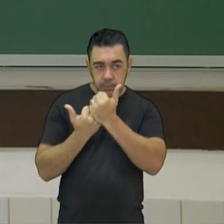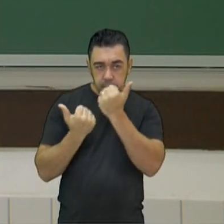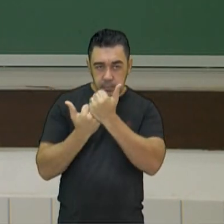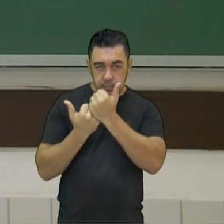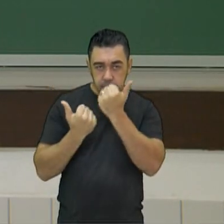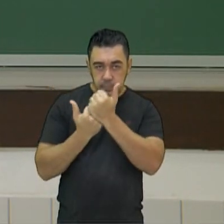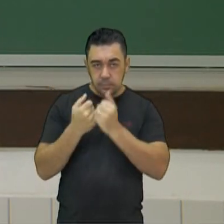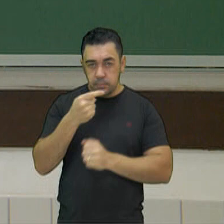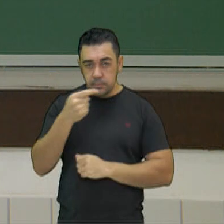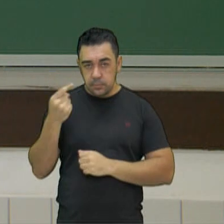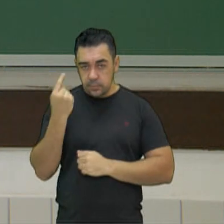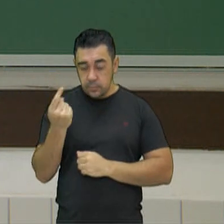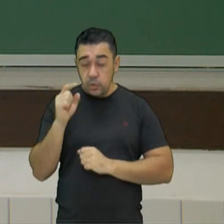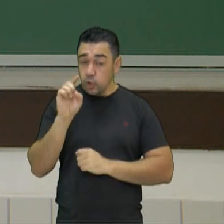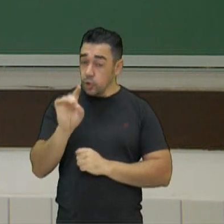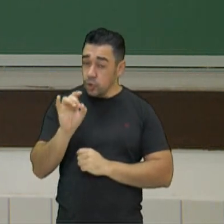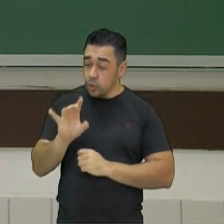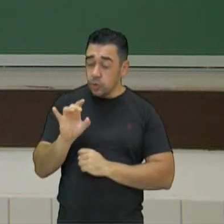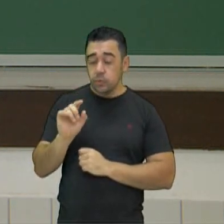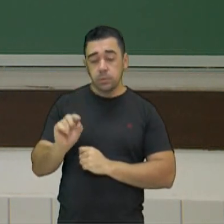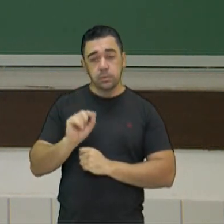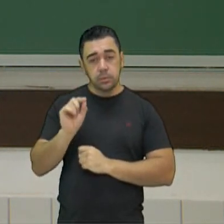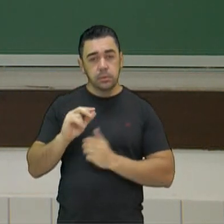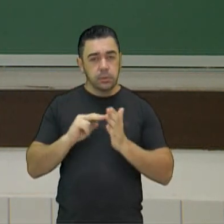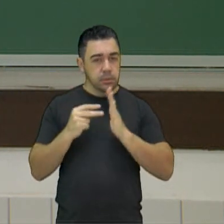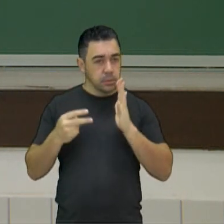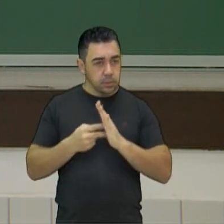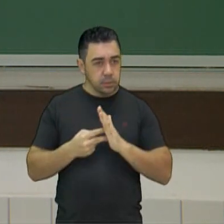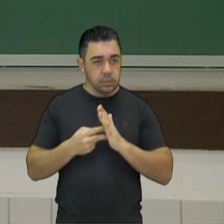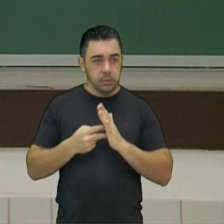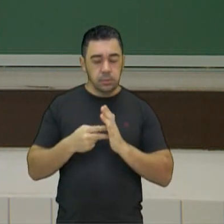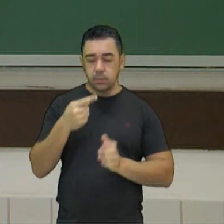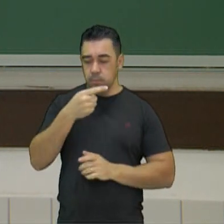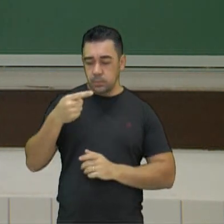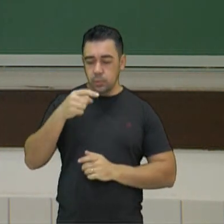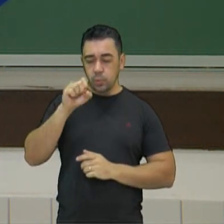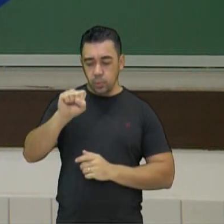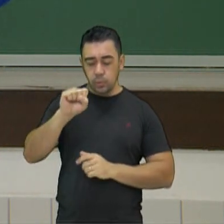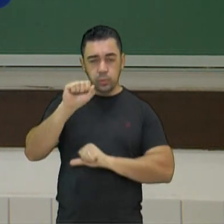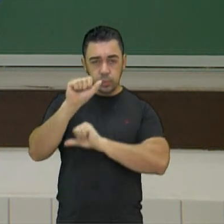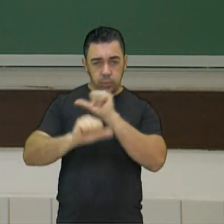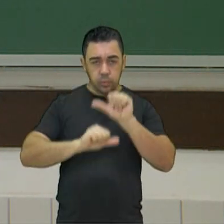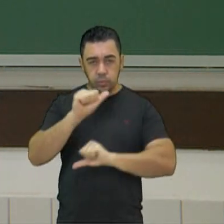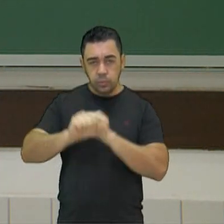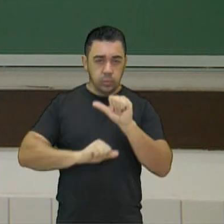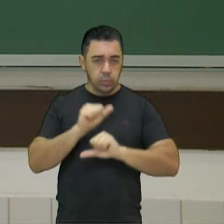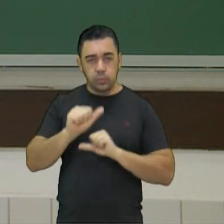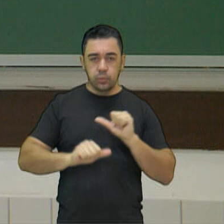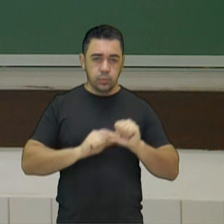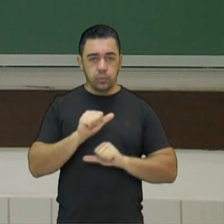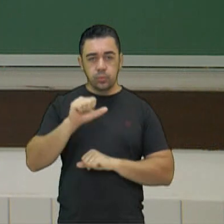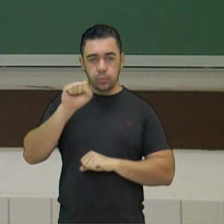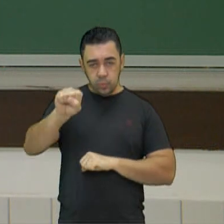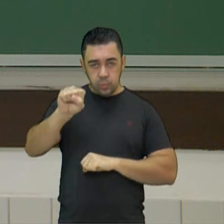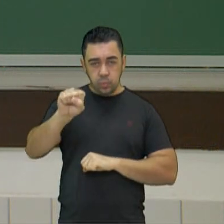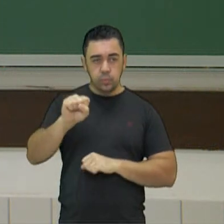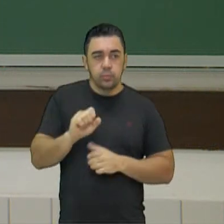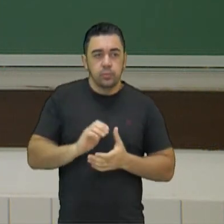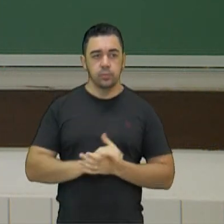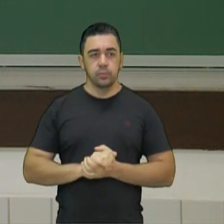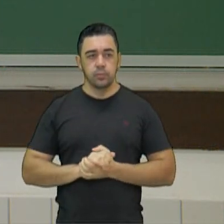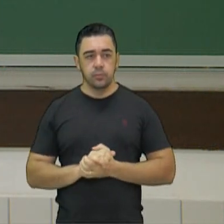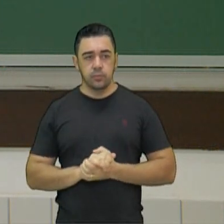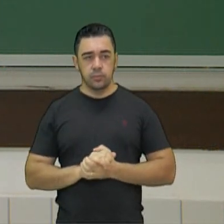1. Isso só vai nos dizer que o sinal do menos 8 vai mudar e vai ficar mais